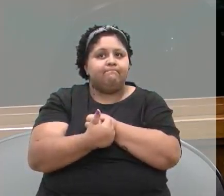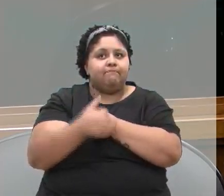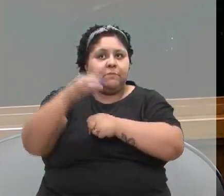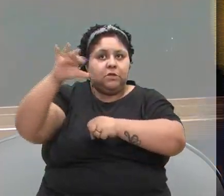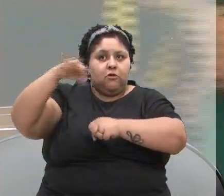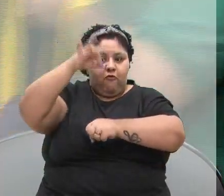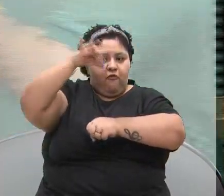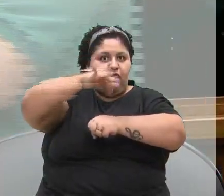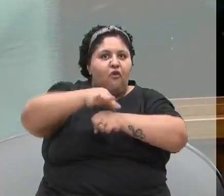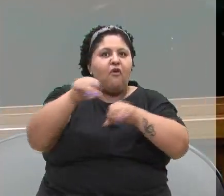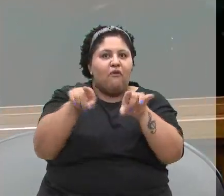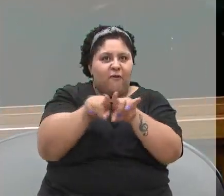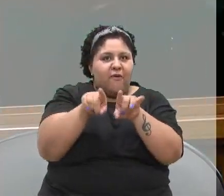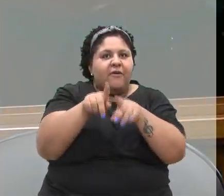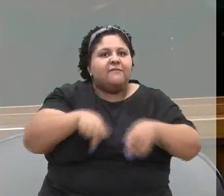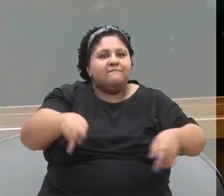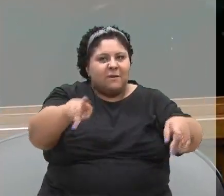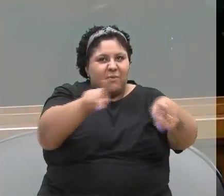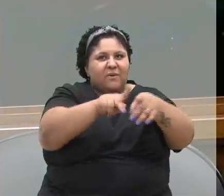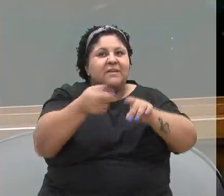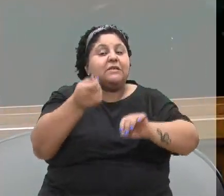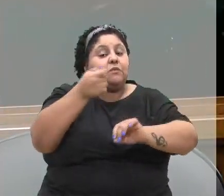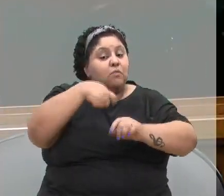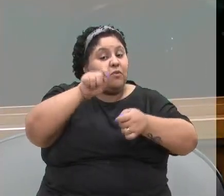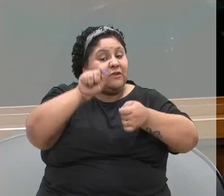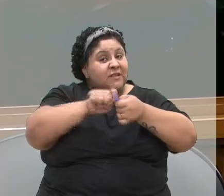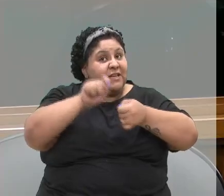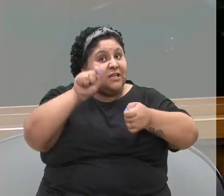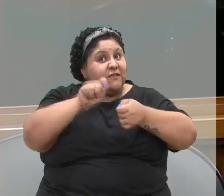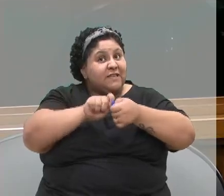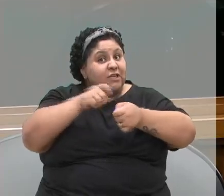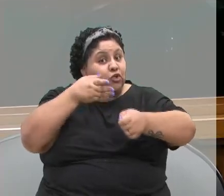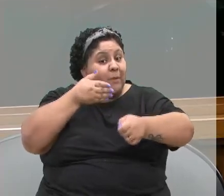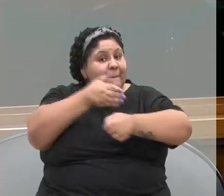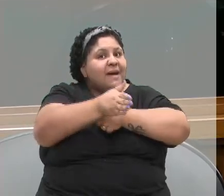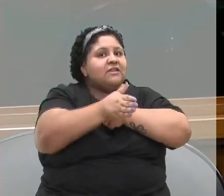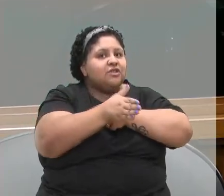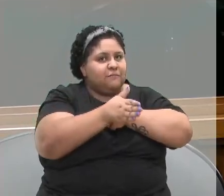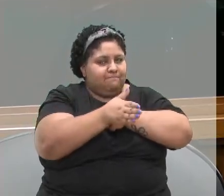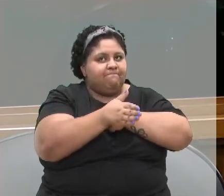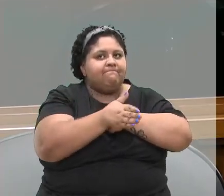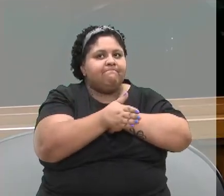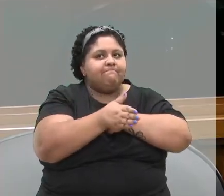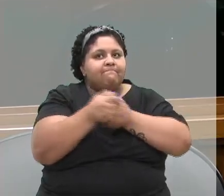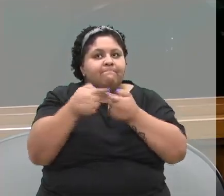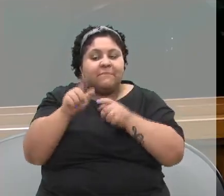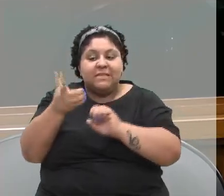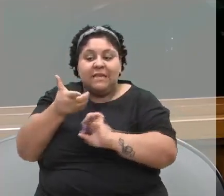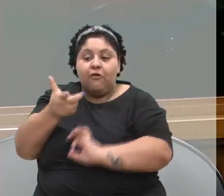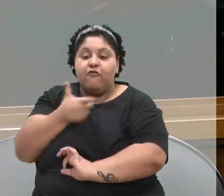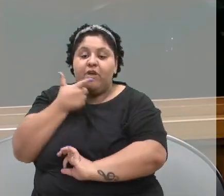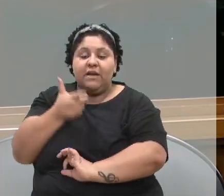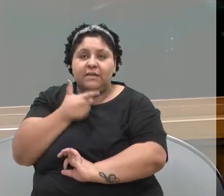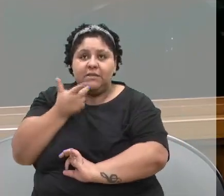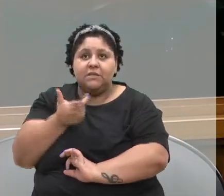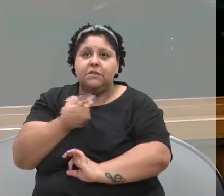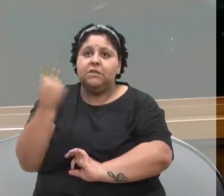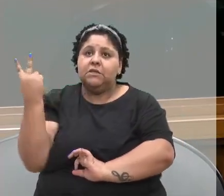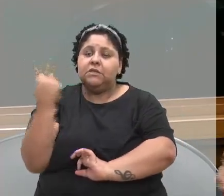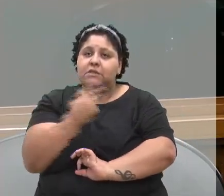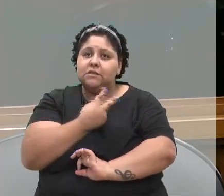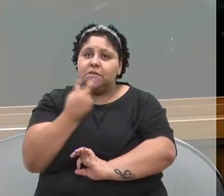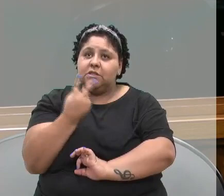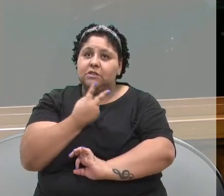A população precisa fazer a sua parte, né? Mas eu quero destacar aqui